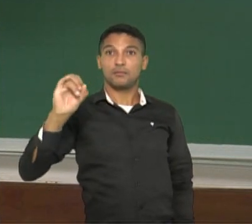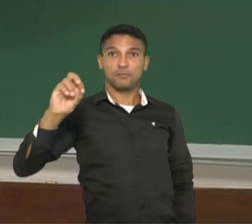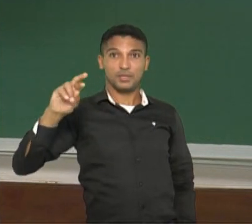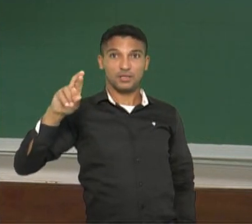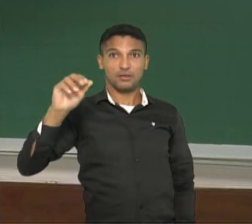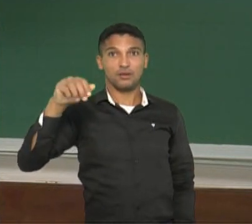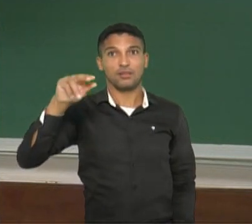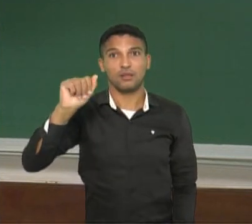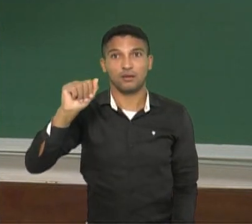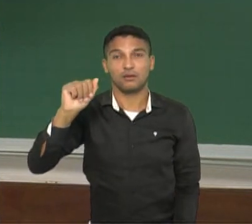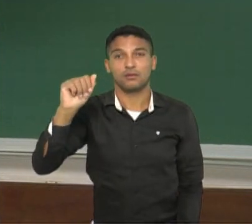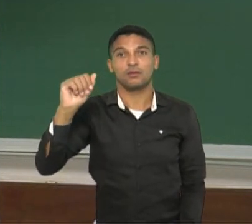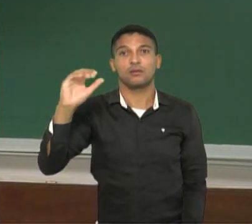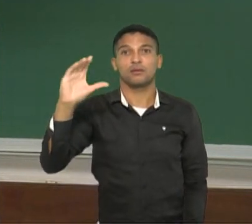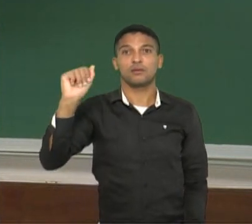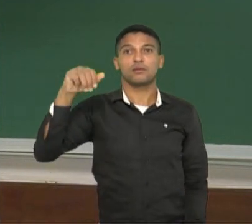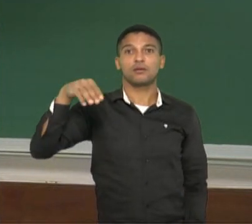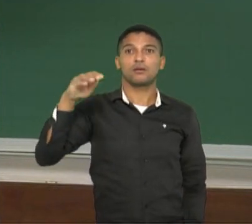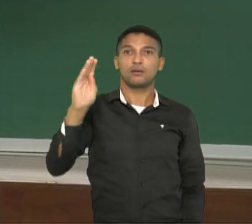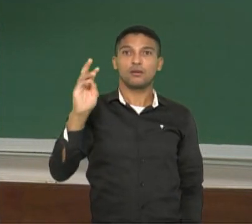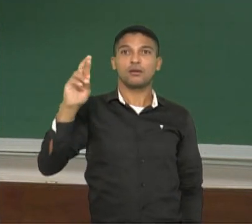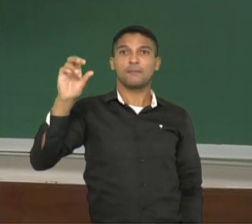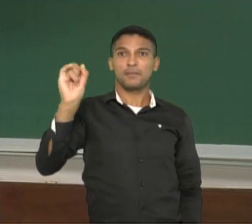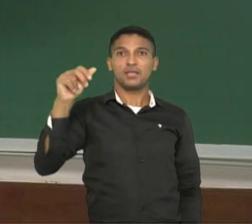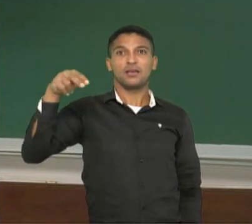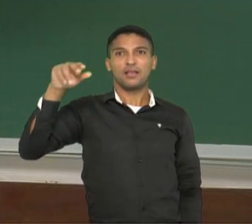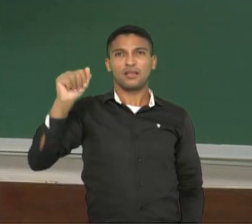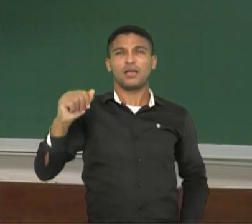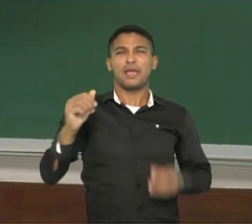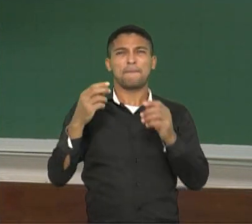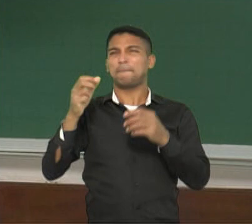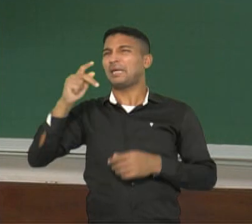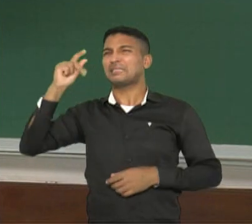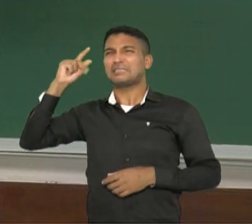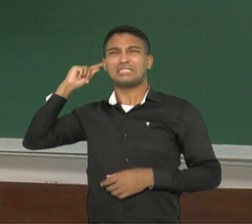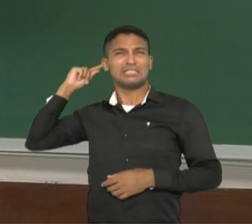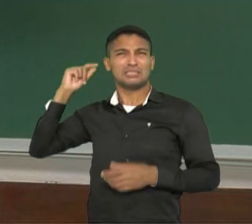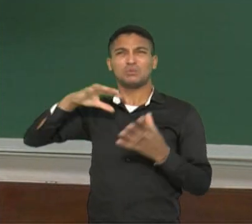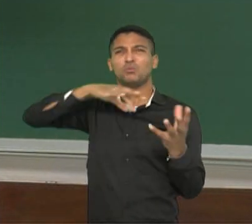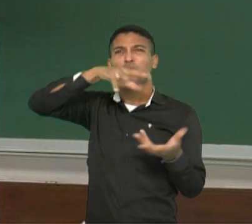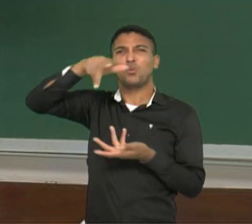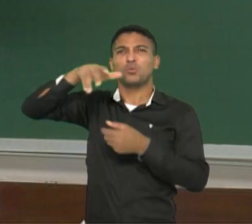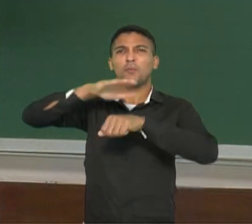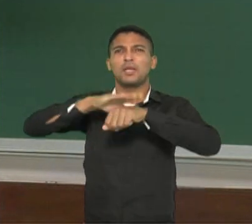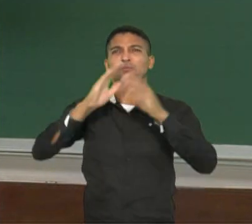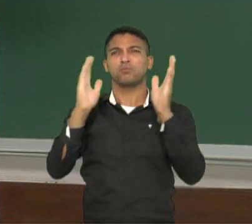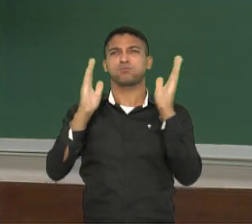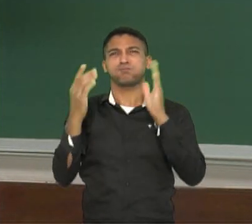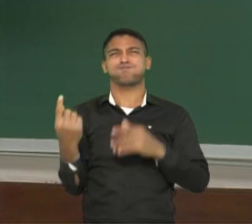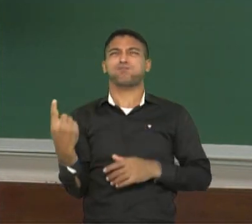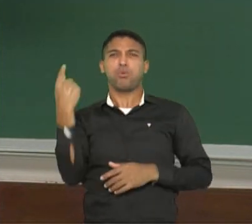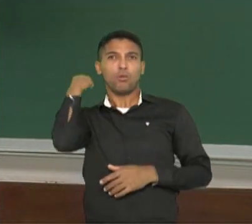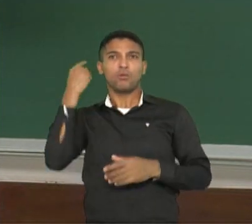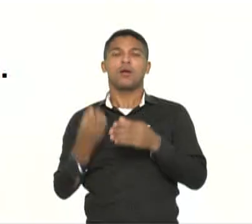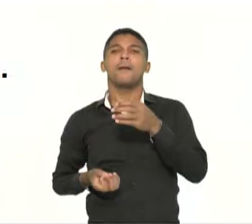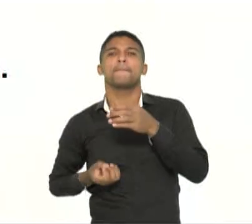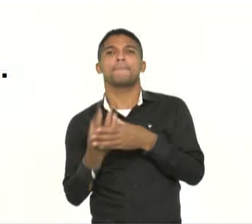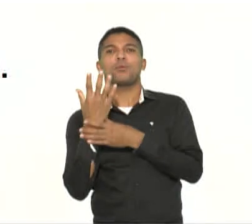uma das mais antigas da história geológica do nosso planeta. Nós também vamos perceber